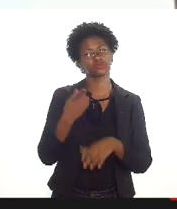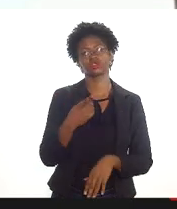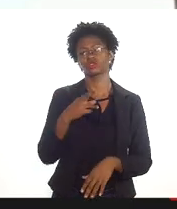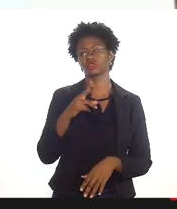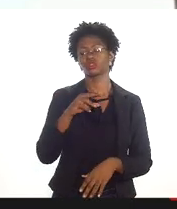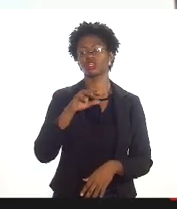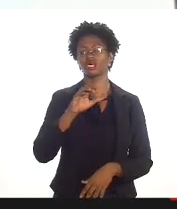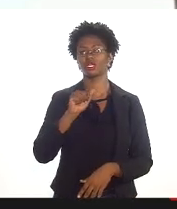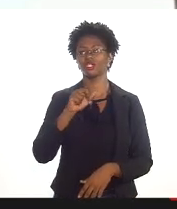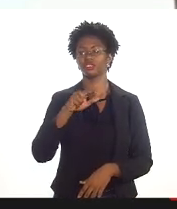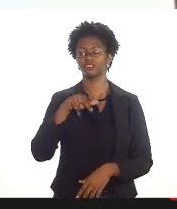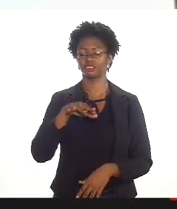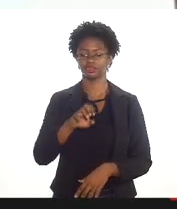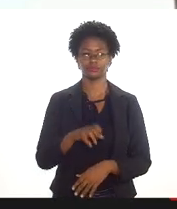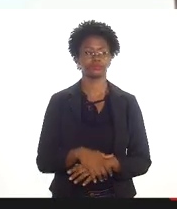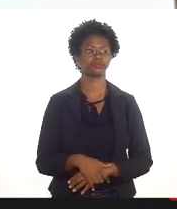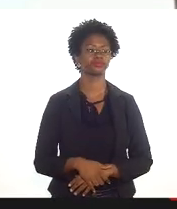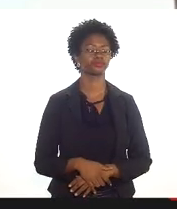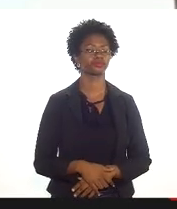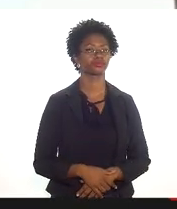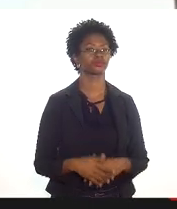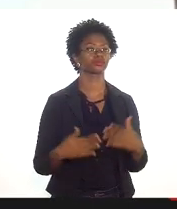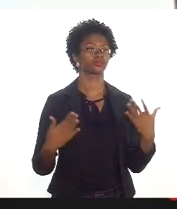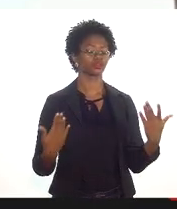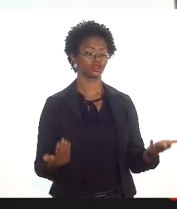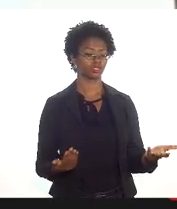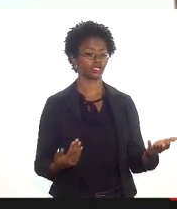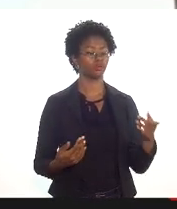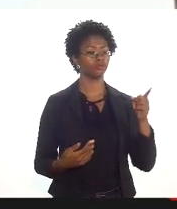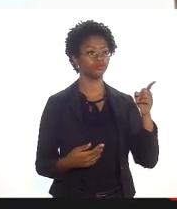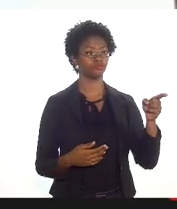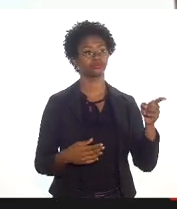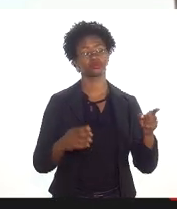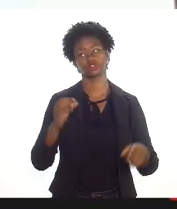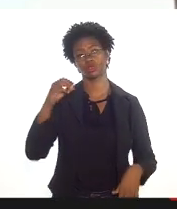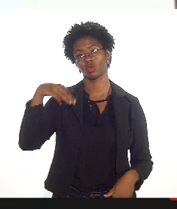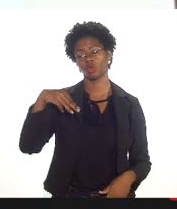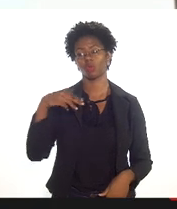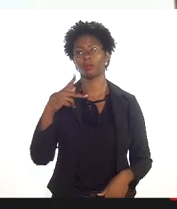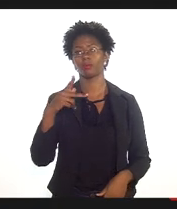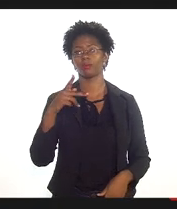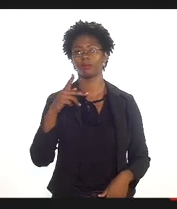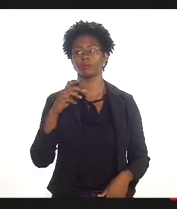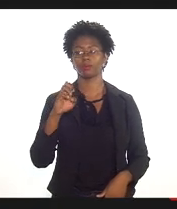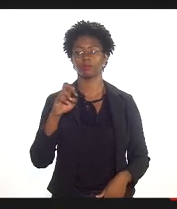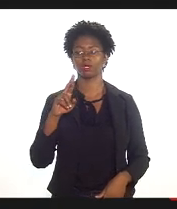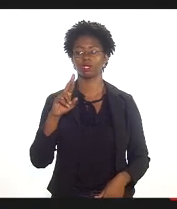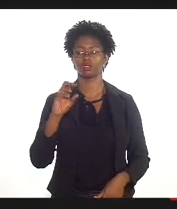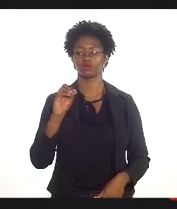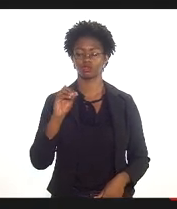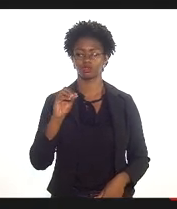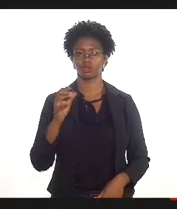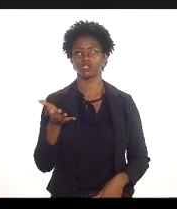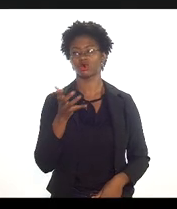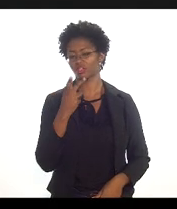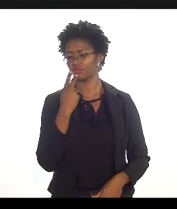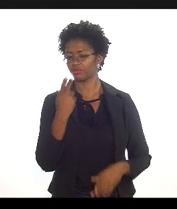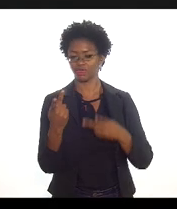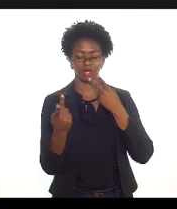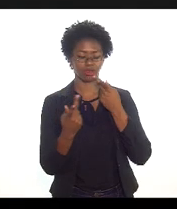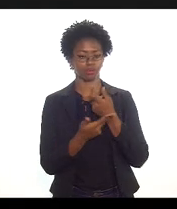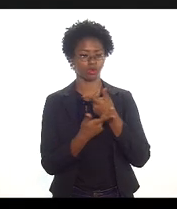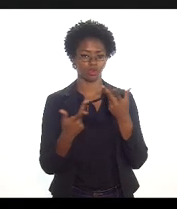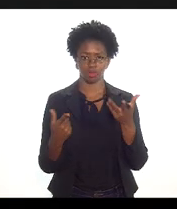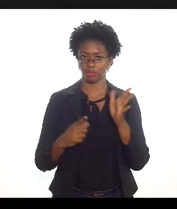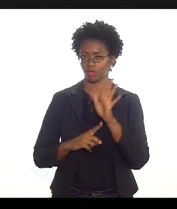Eu arguo a Unpetro, se quer fazer, levantar alguma questão para a doutora